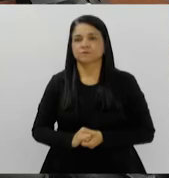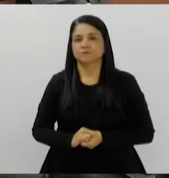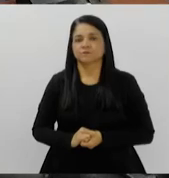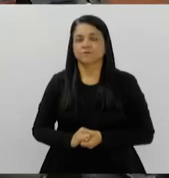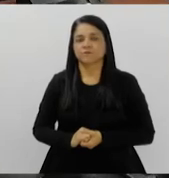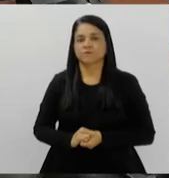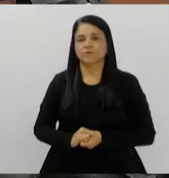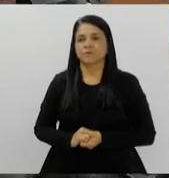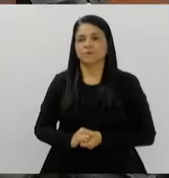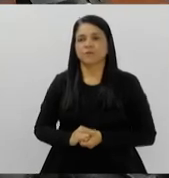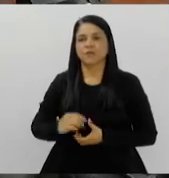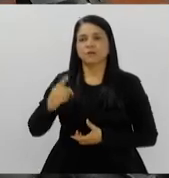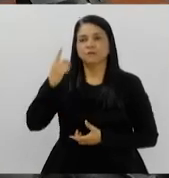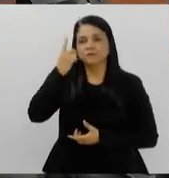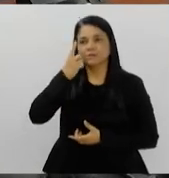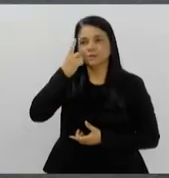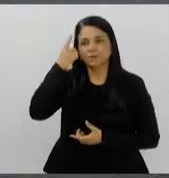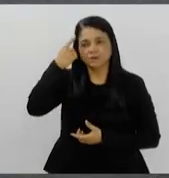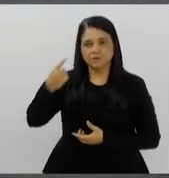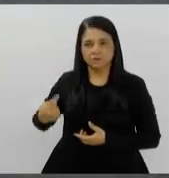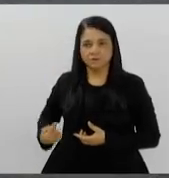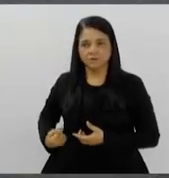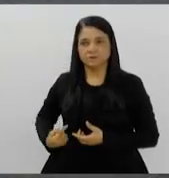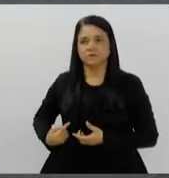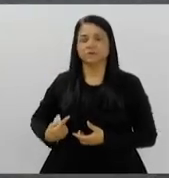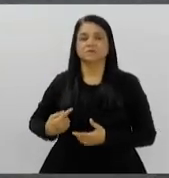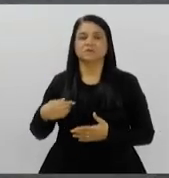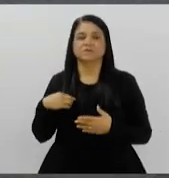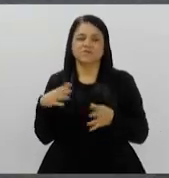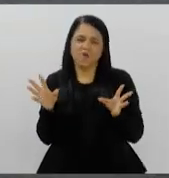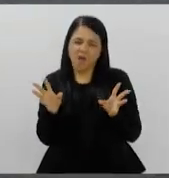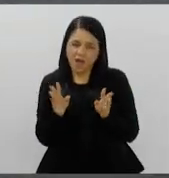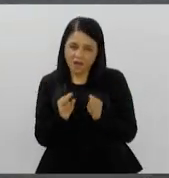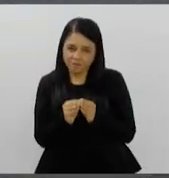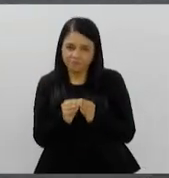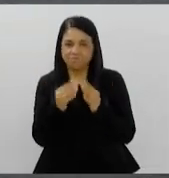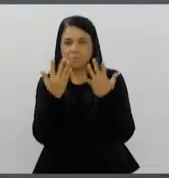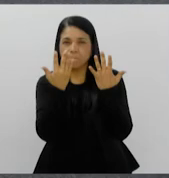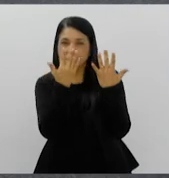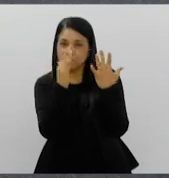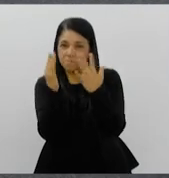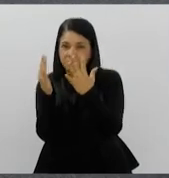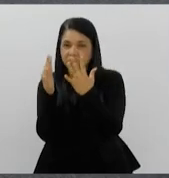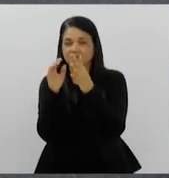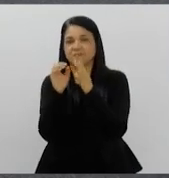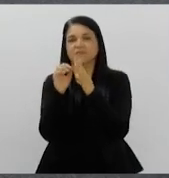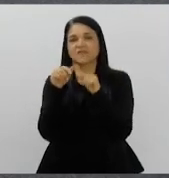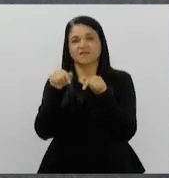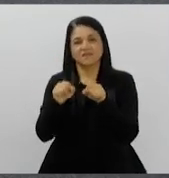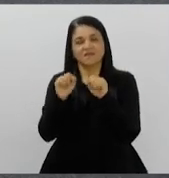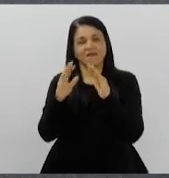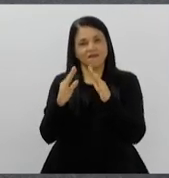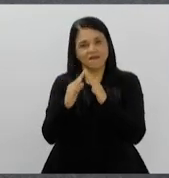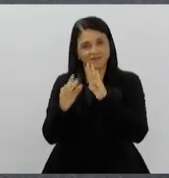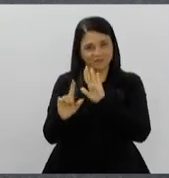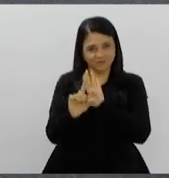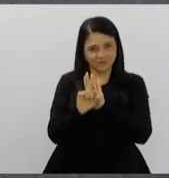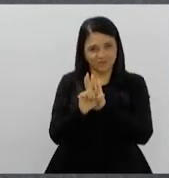Deputada Dani Balbi. Muito brevemente, parabenizar a casa, aproveitando para